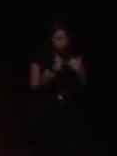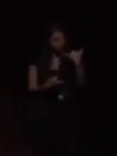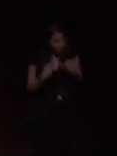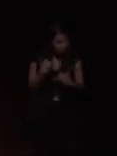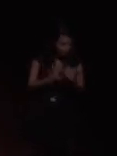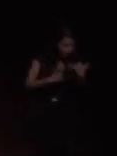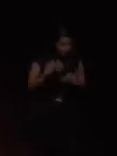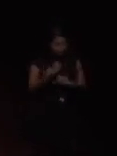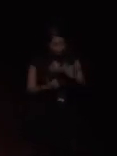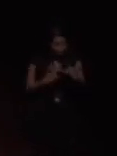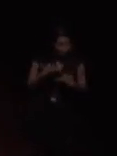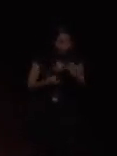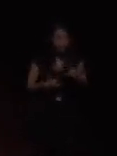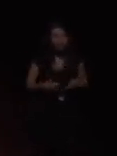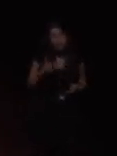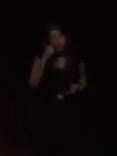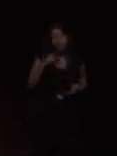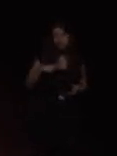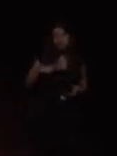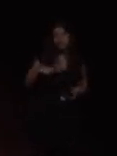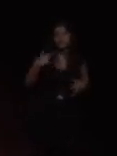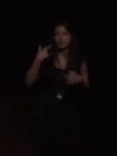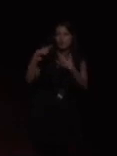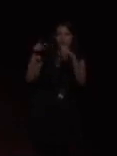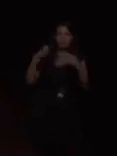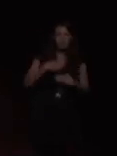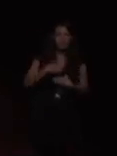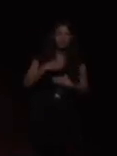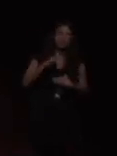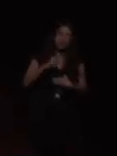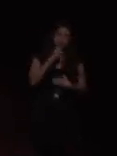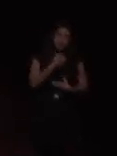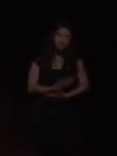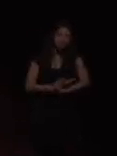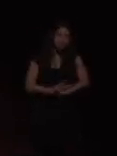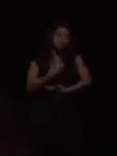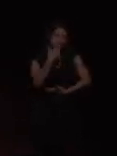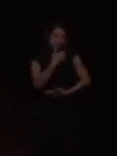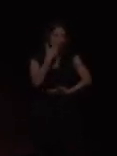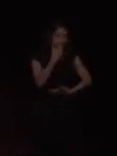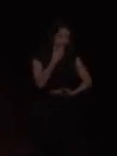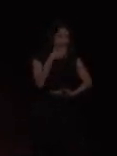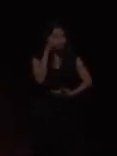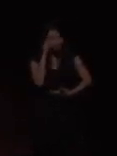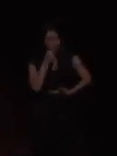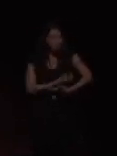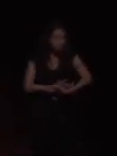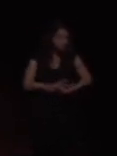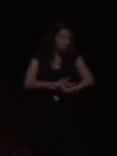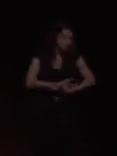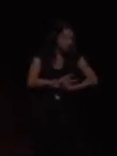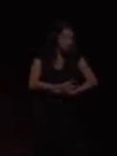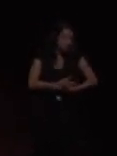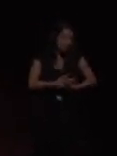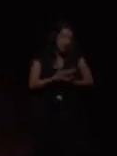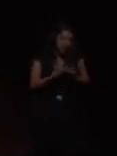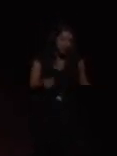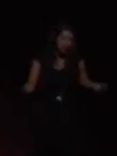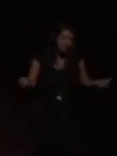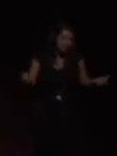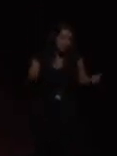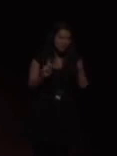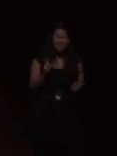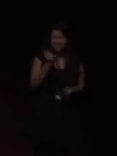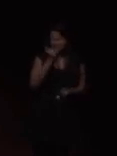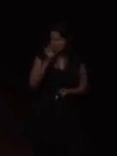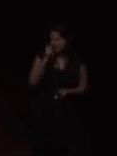outros formatos, ou as cantigas de ninar, que tem a ver com essa forma que não se perde. Será que eu viajei um pouquinho